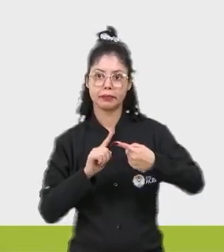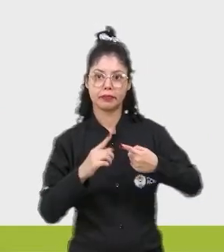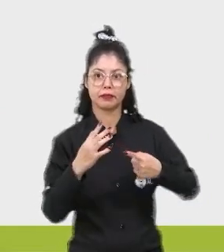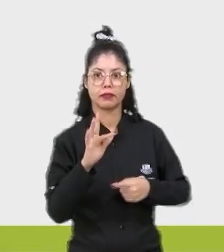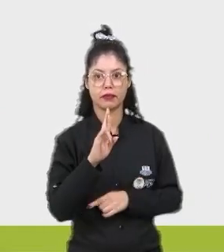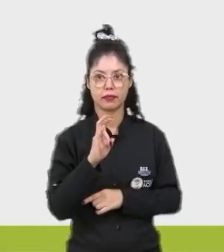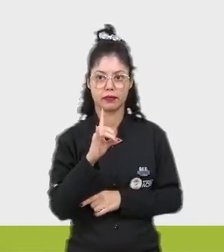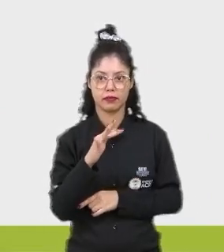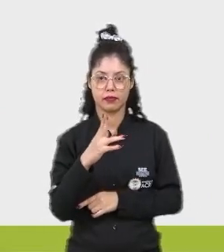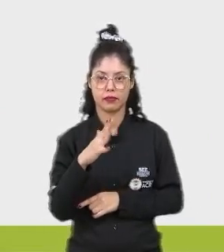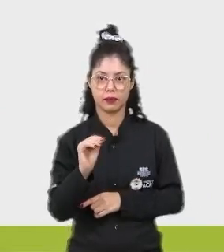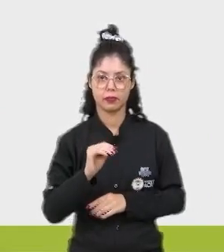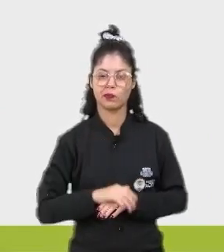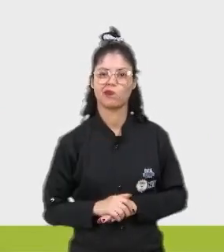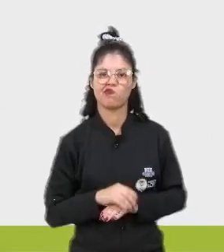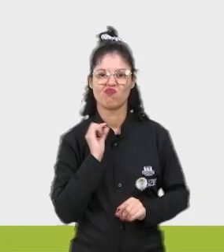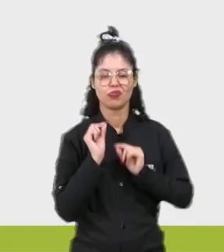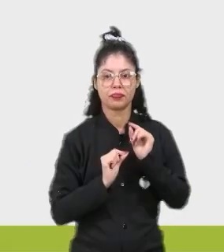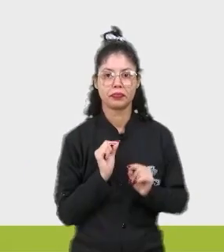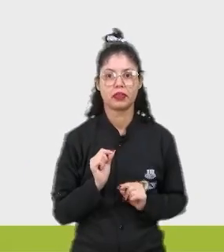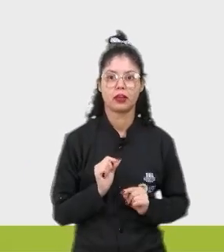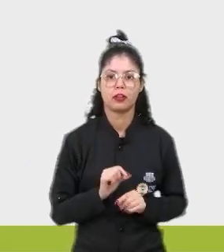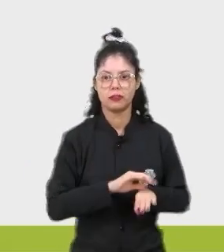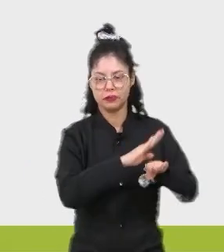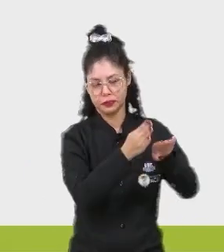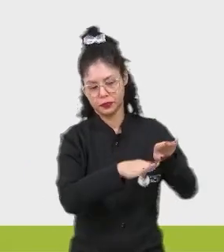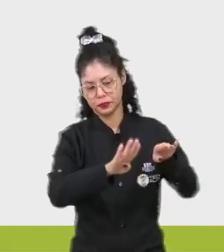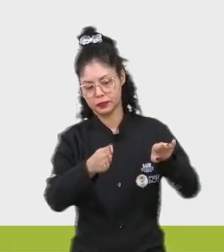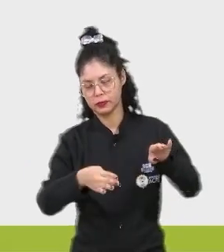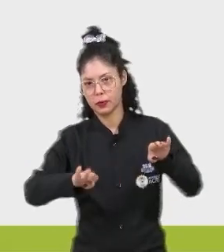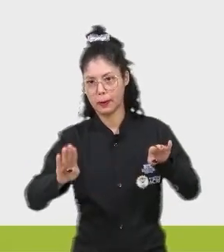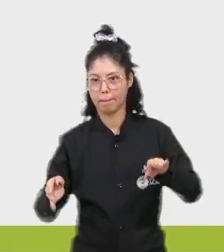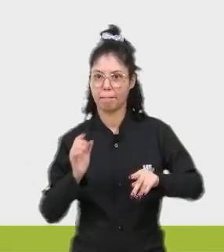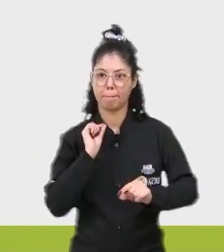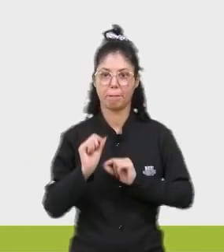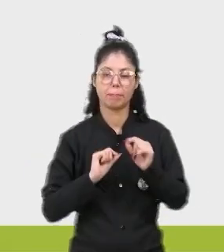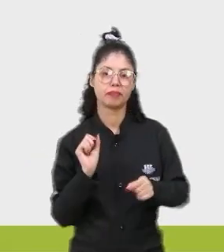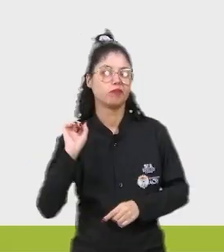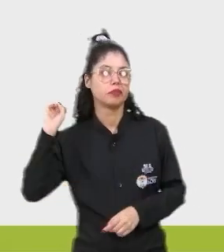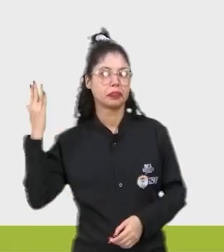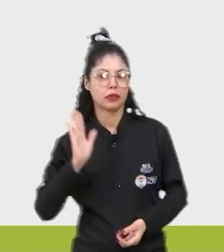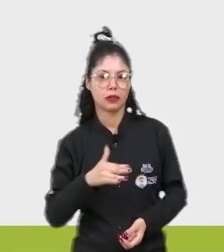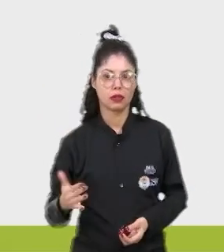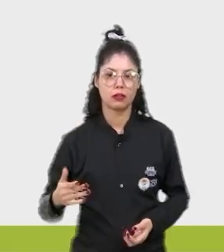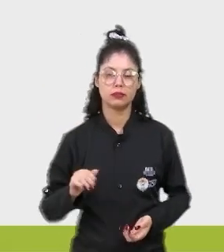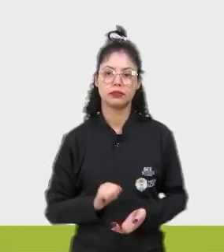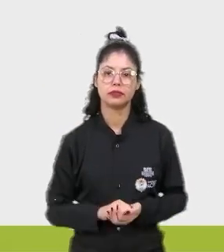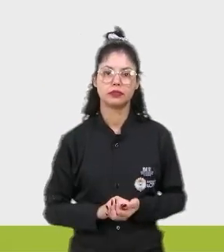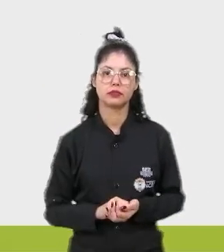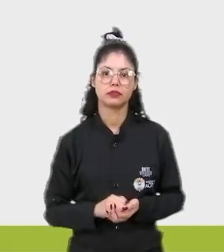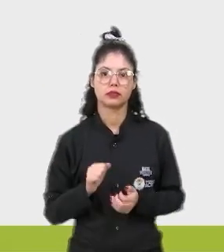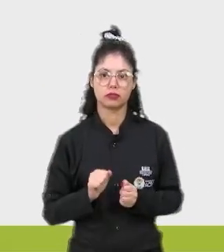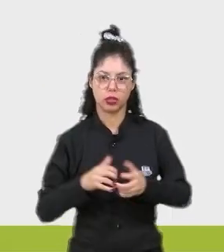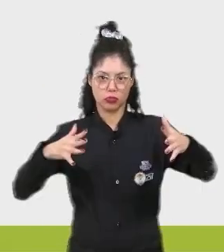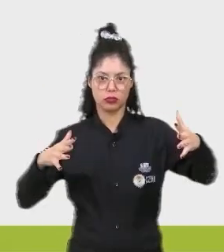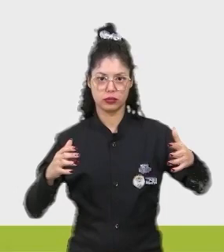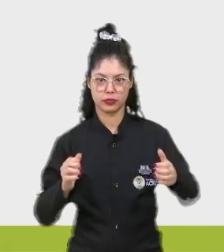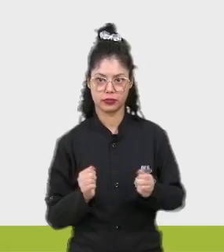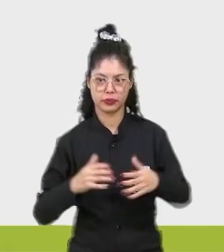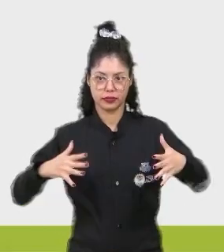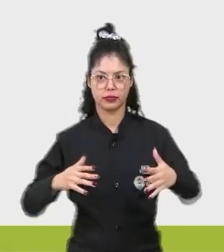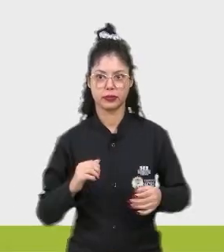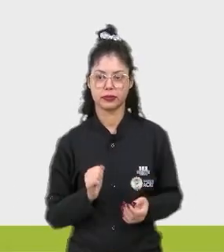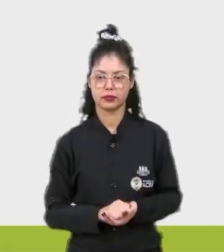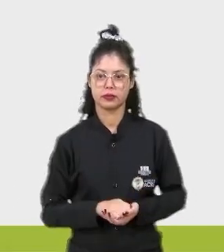é o fenômeno de reflexão. O que é a reflexão? O fenômeno que ocorre quando a onda ou pulso incide